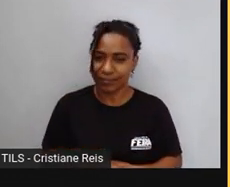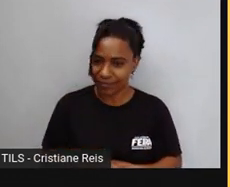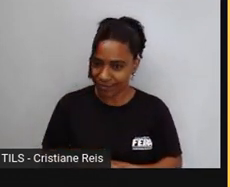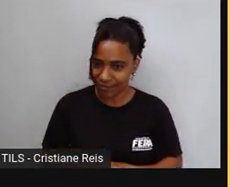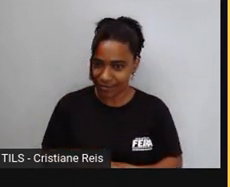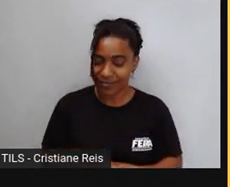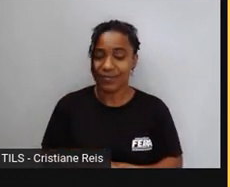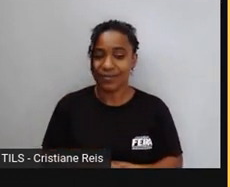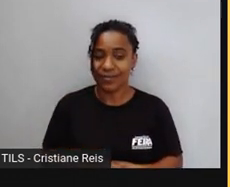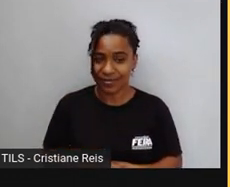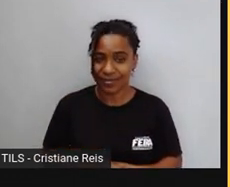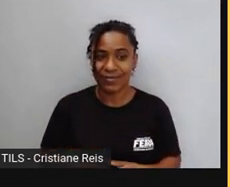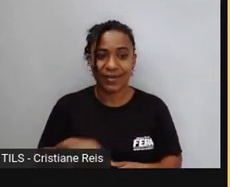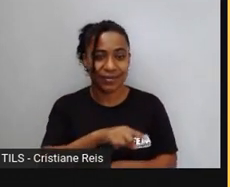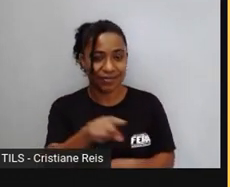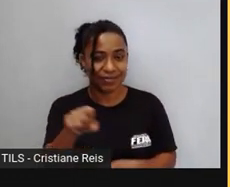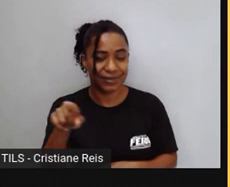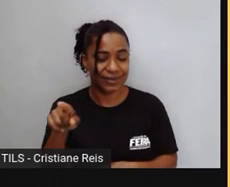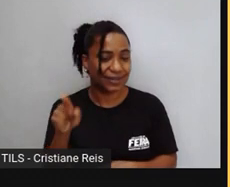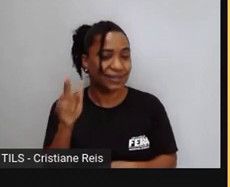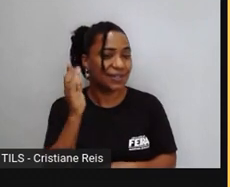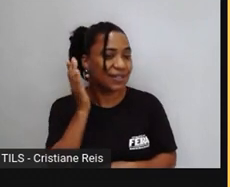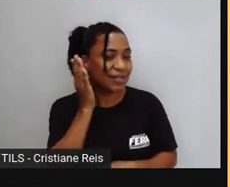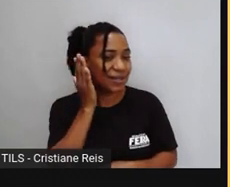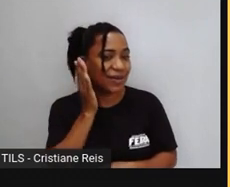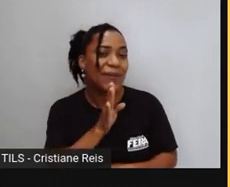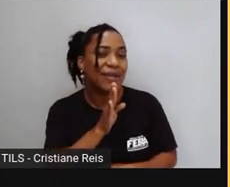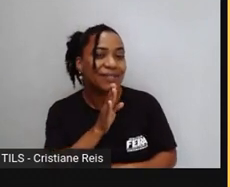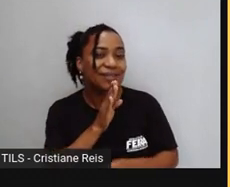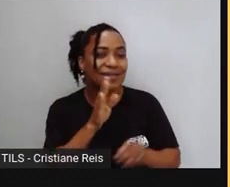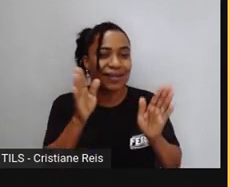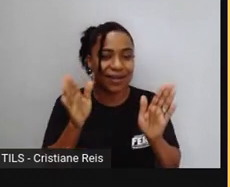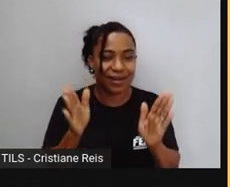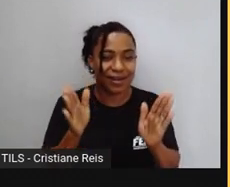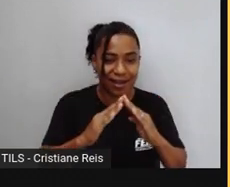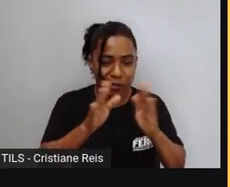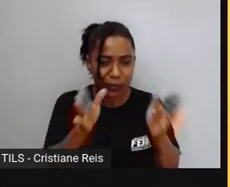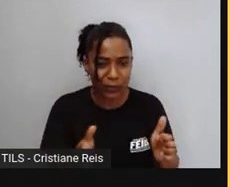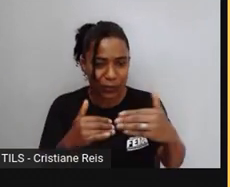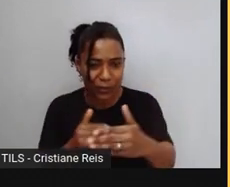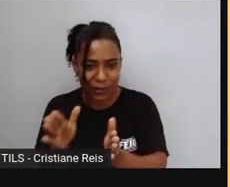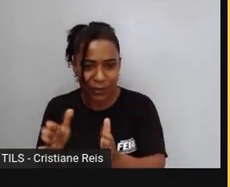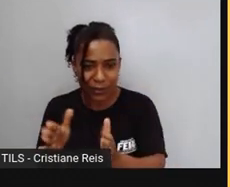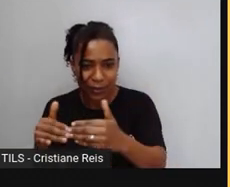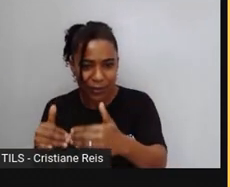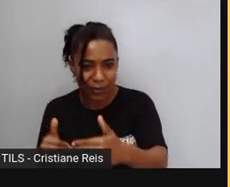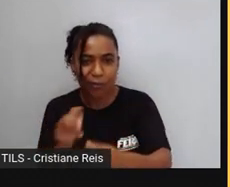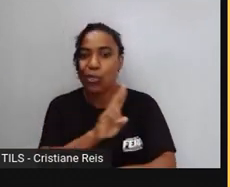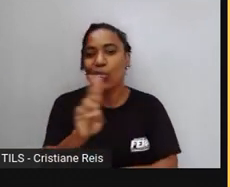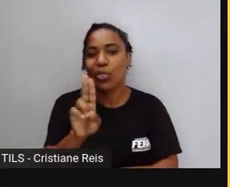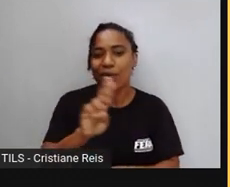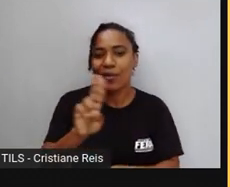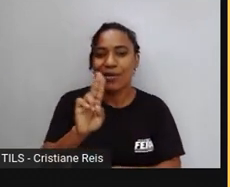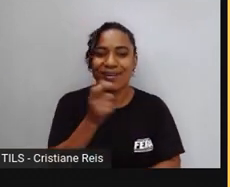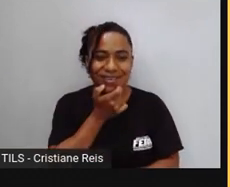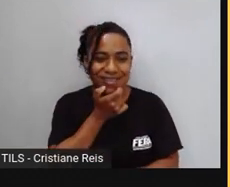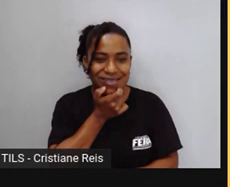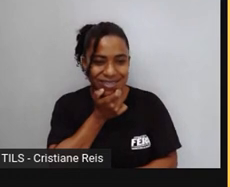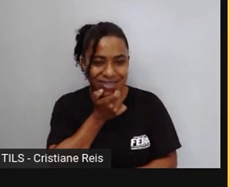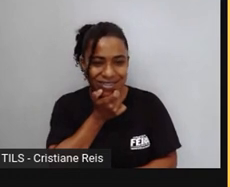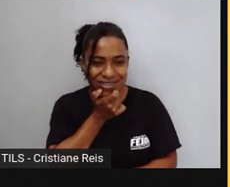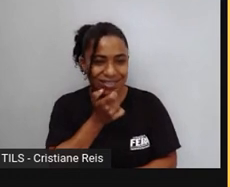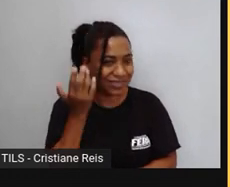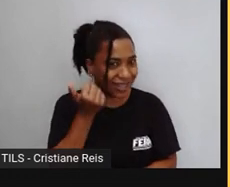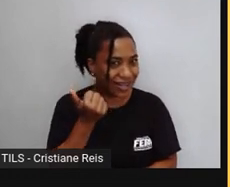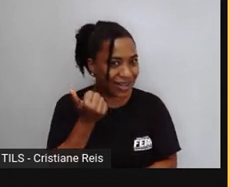Vocês sabem dizer as partes da casa em inglês? Então, escreva em seu caderno tudo o que você sabe a